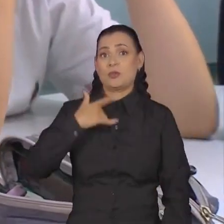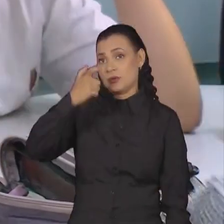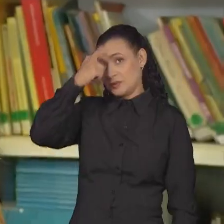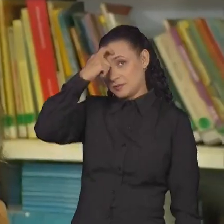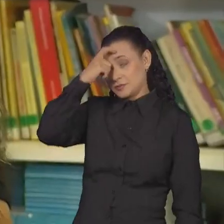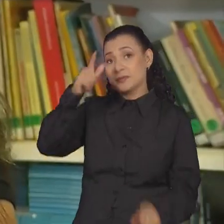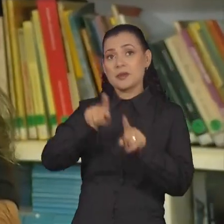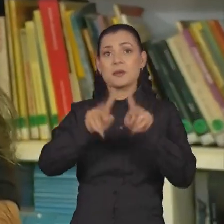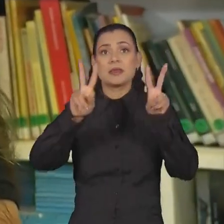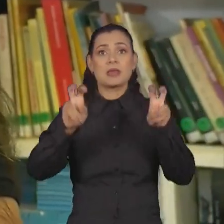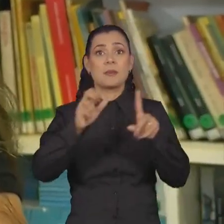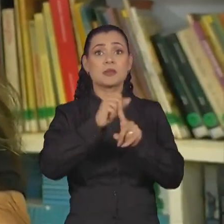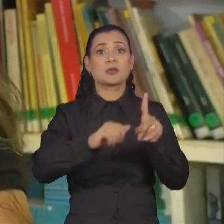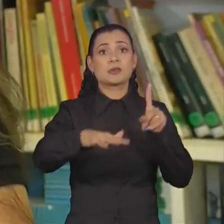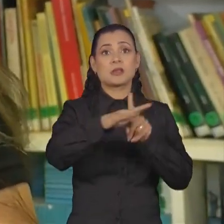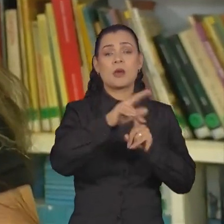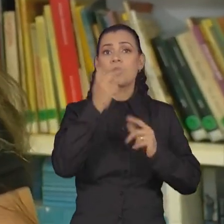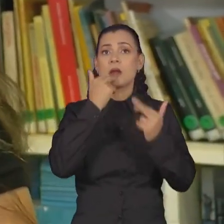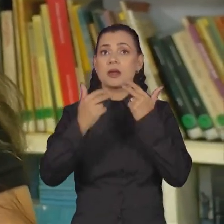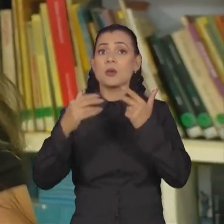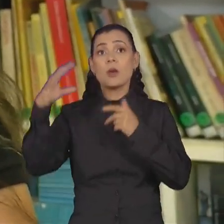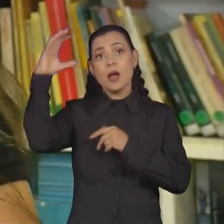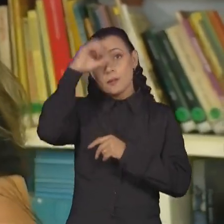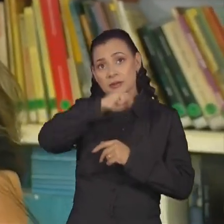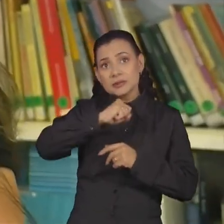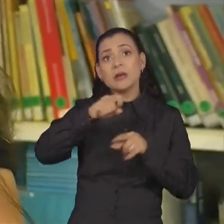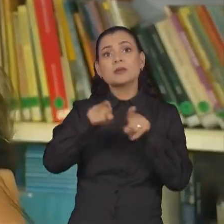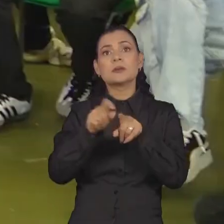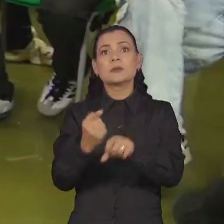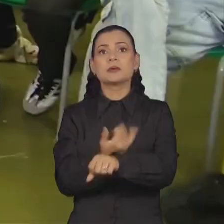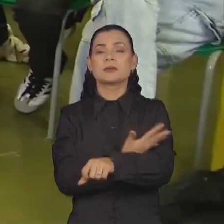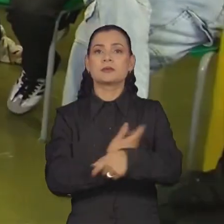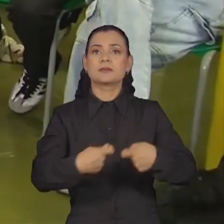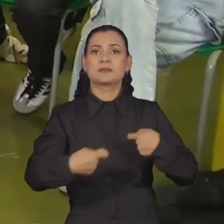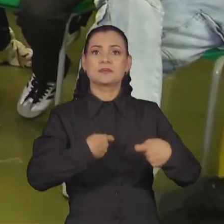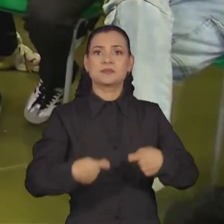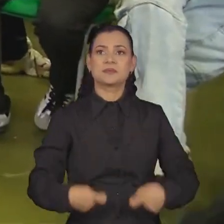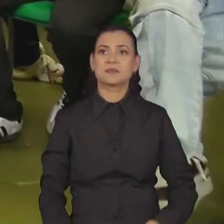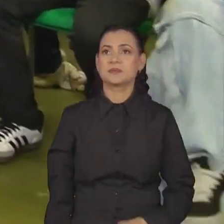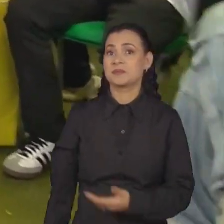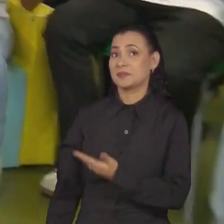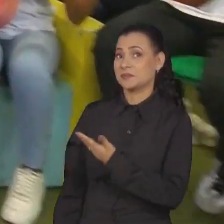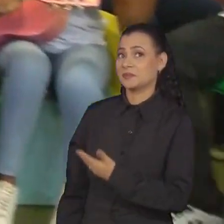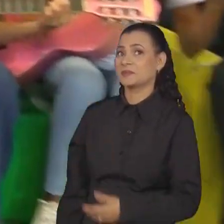e temas sociais, unindo aprendizado e cuidado emocional.